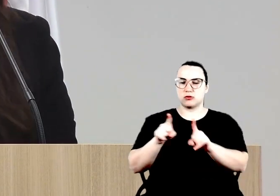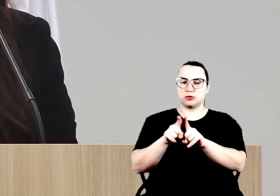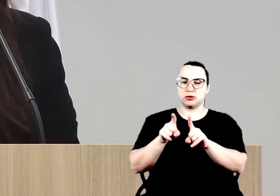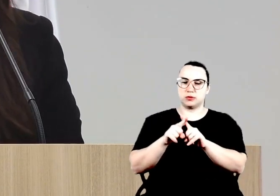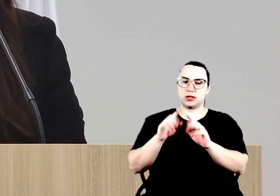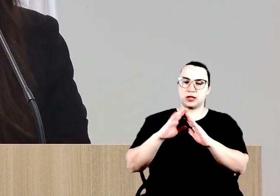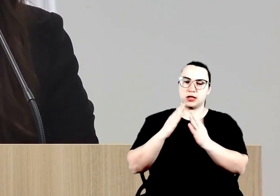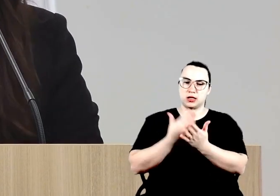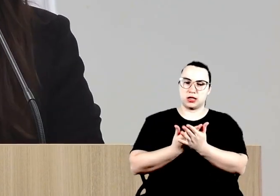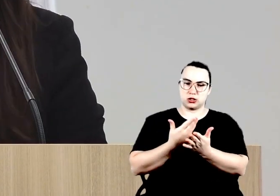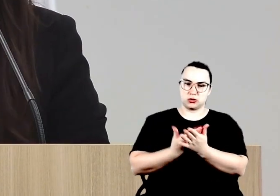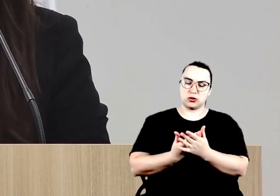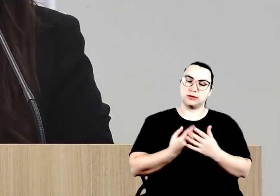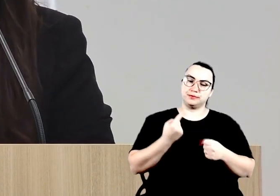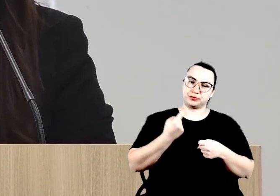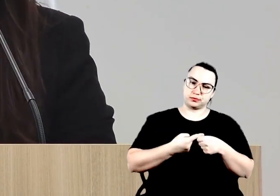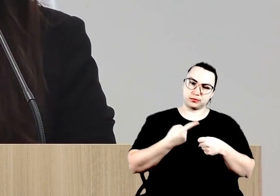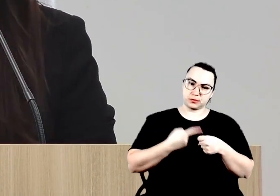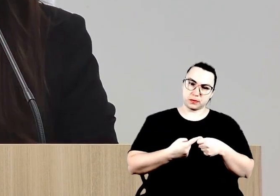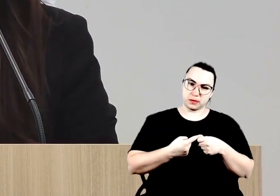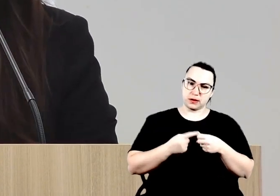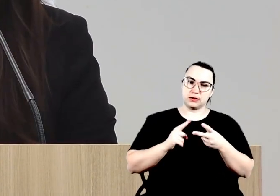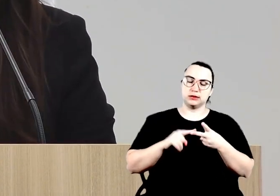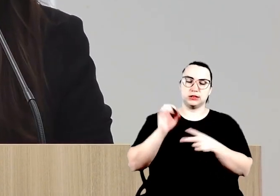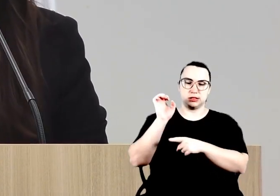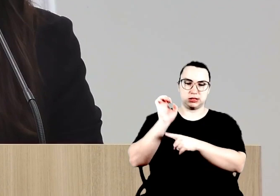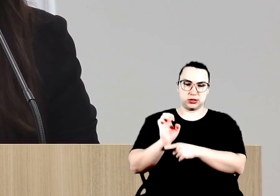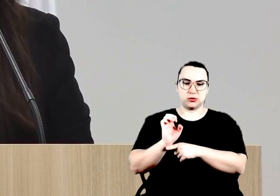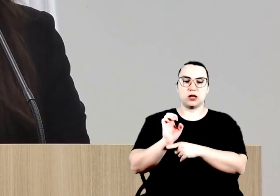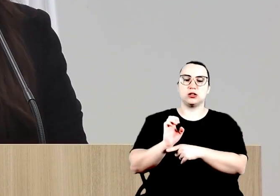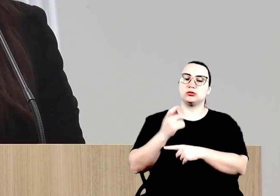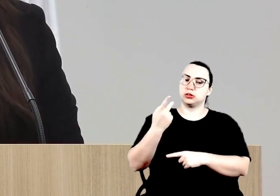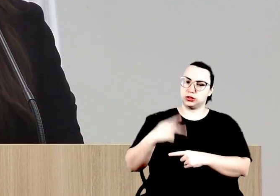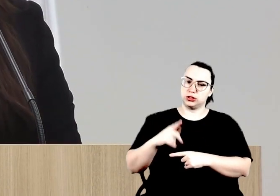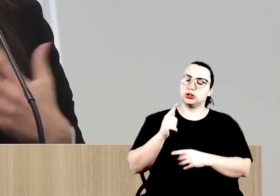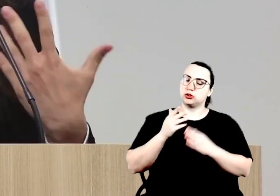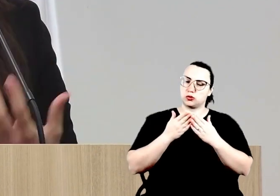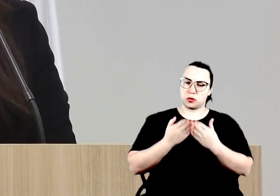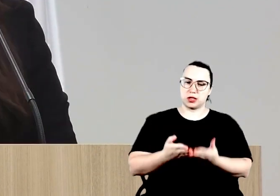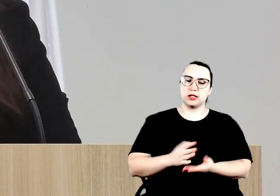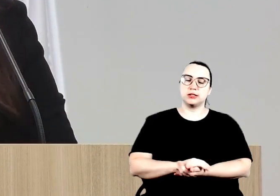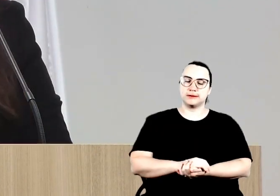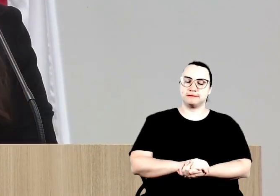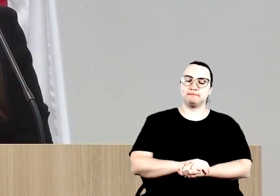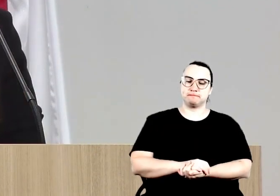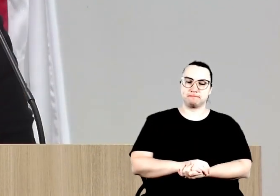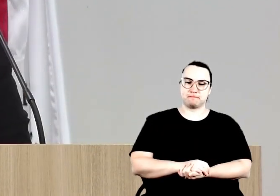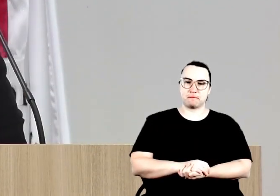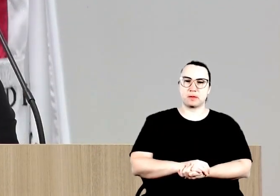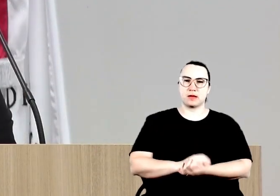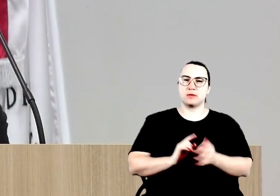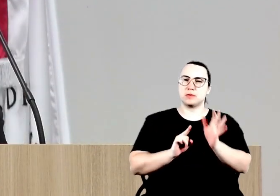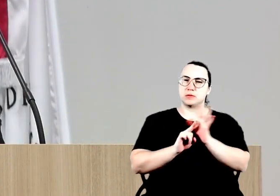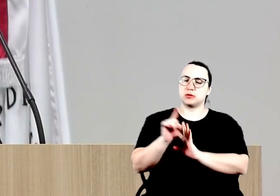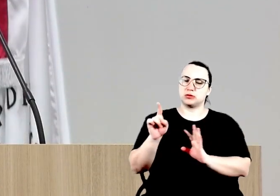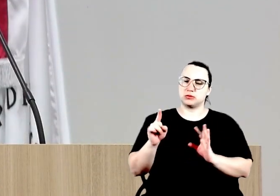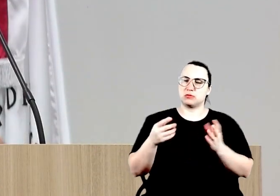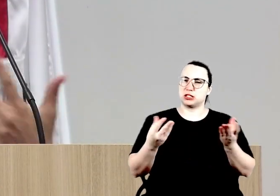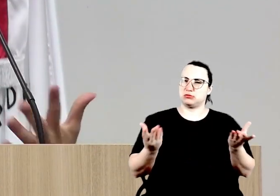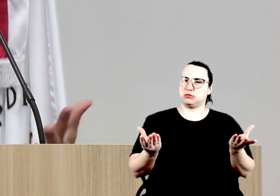rede municipal e a rede estadual aqui do município. Vocês podem perguntar, nossa, mas vocês estão falando